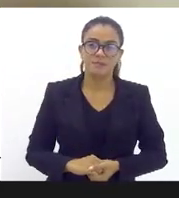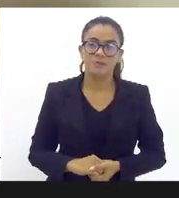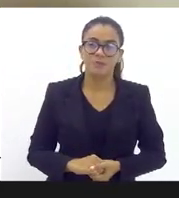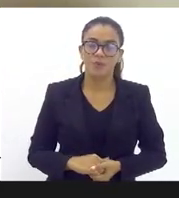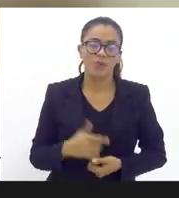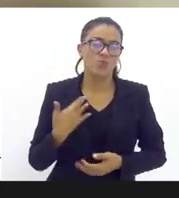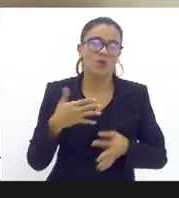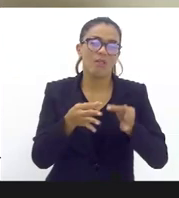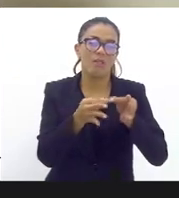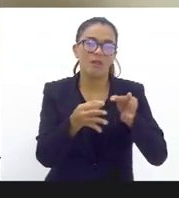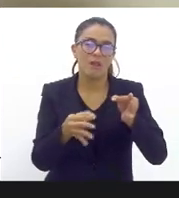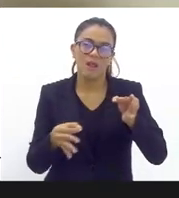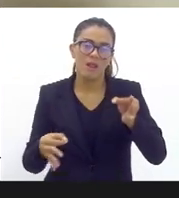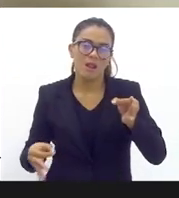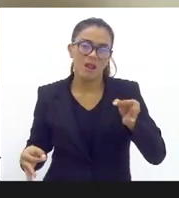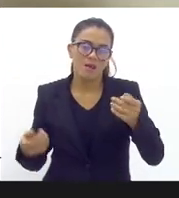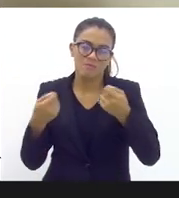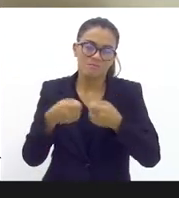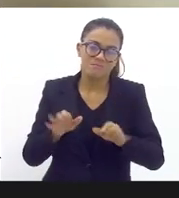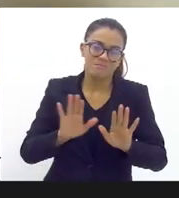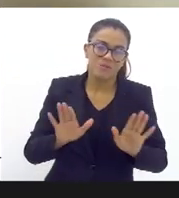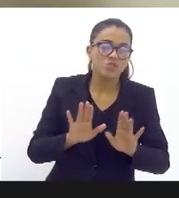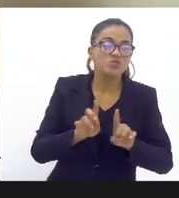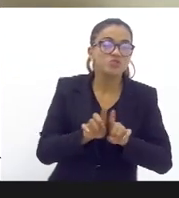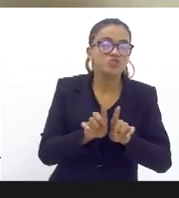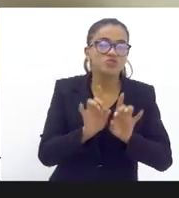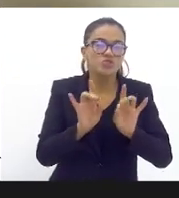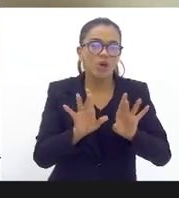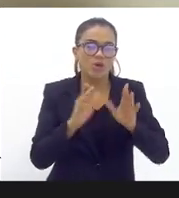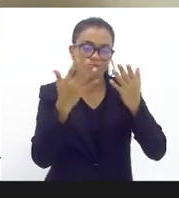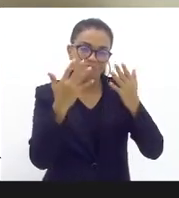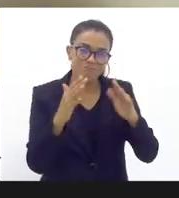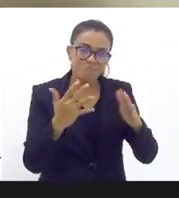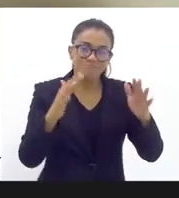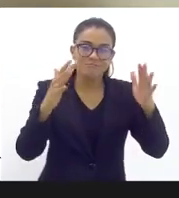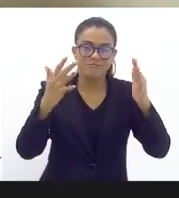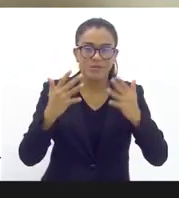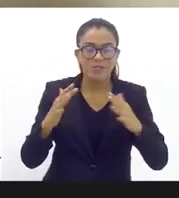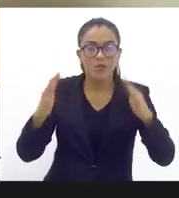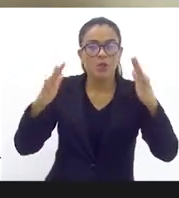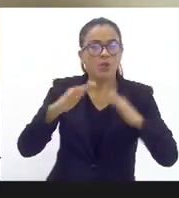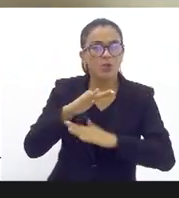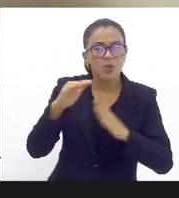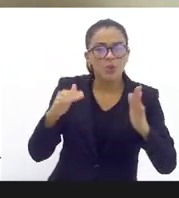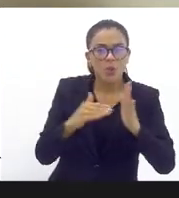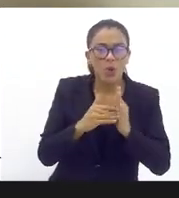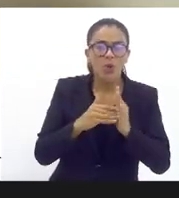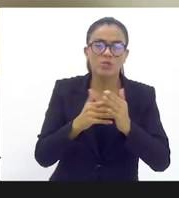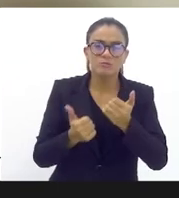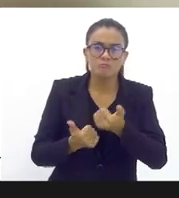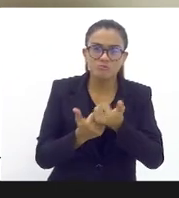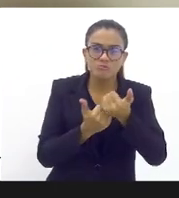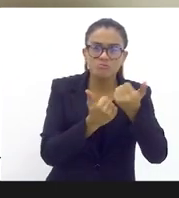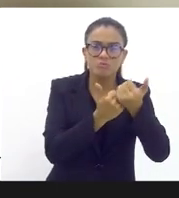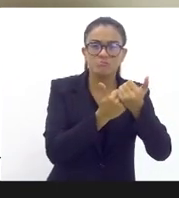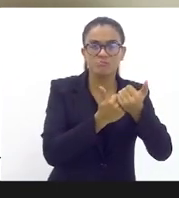Não quero me estender mais, só elogiar todas as manifestações que foram feitas.